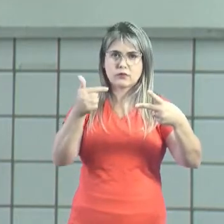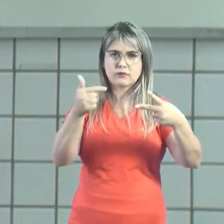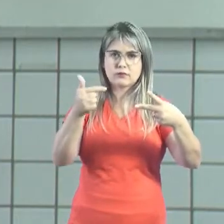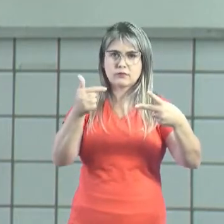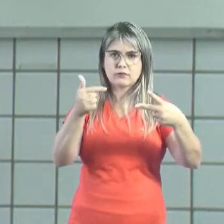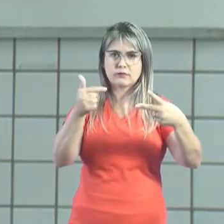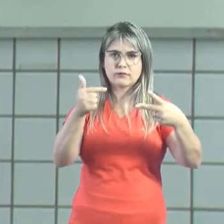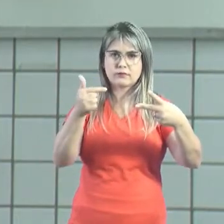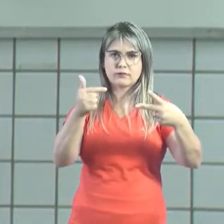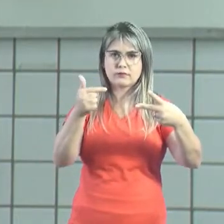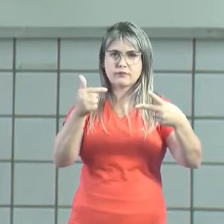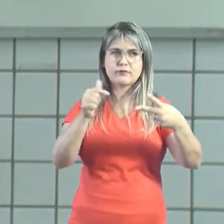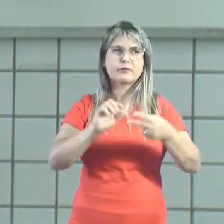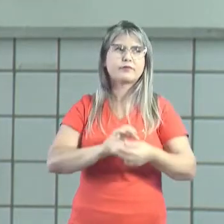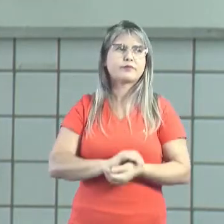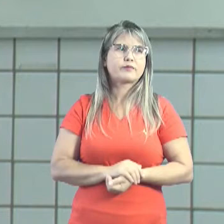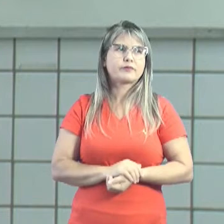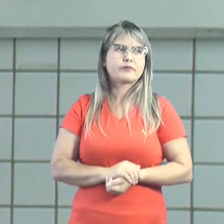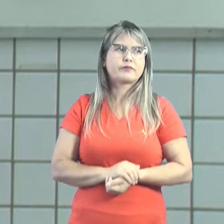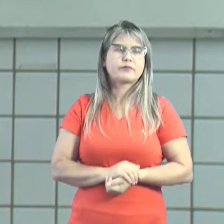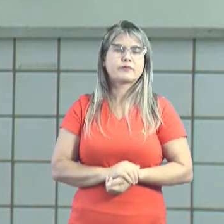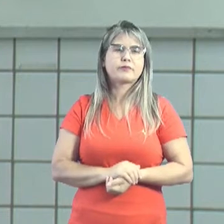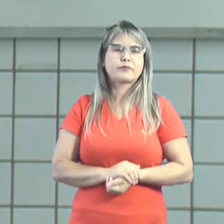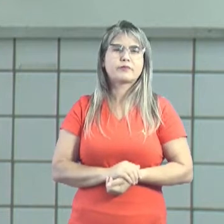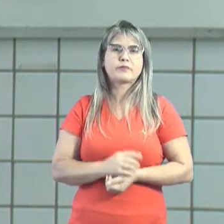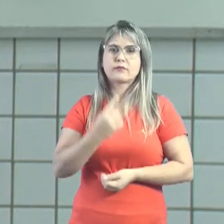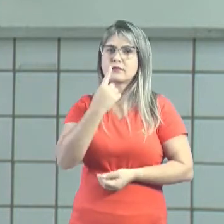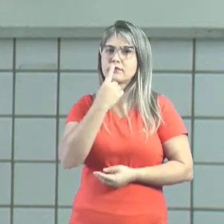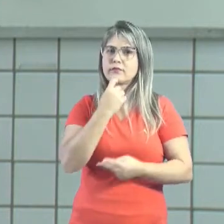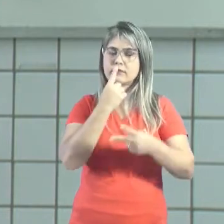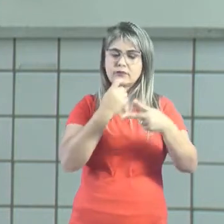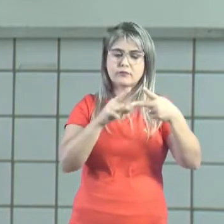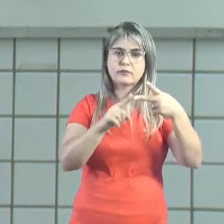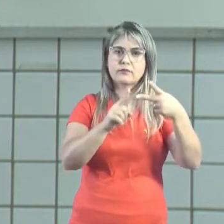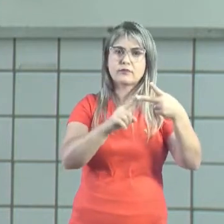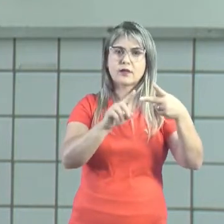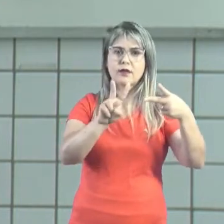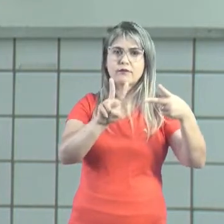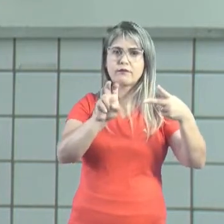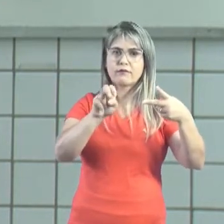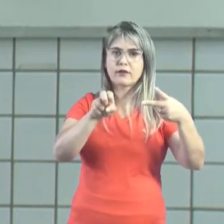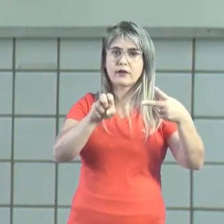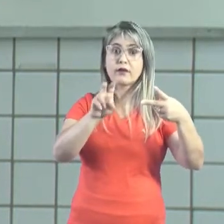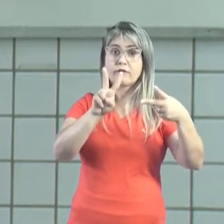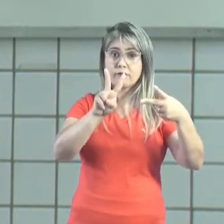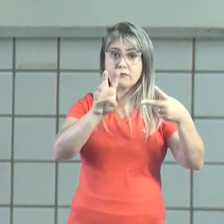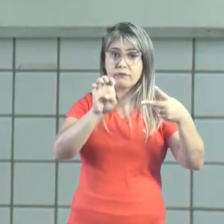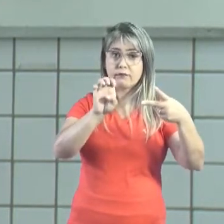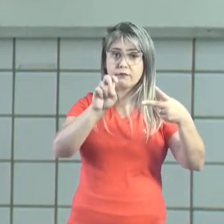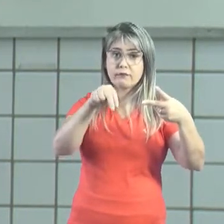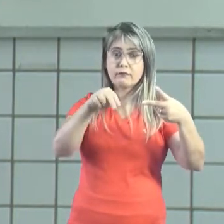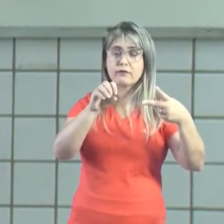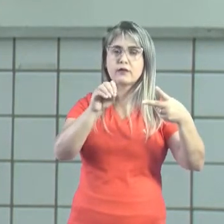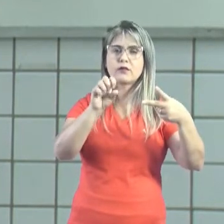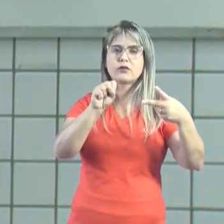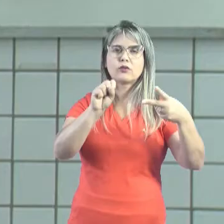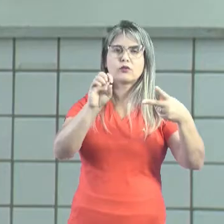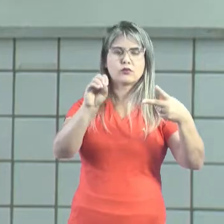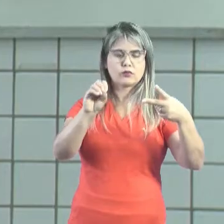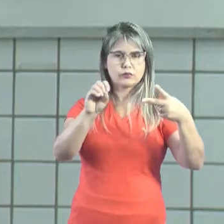ou sangue venenoso, né? Tem um baixo índice, essa seta para baixo significa de pouca